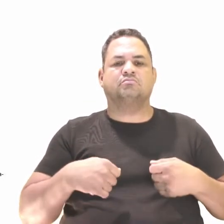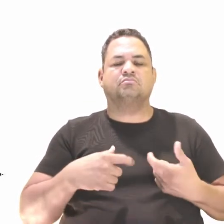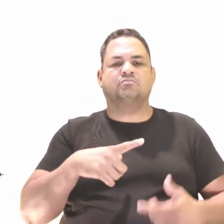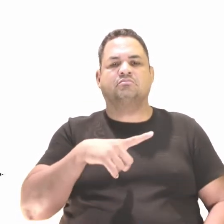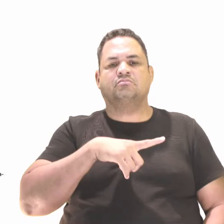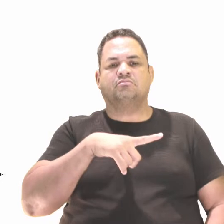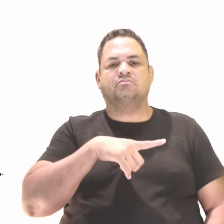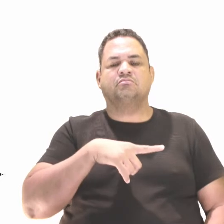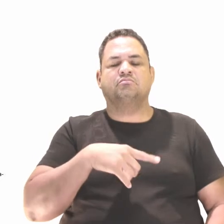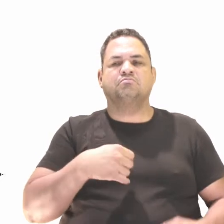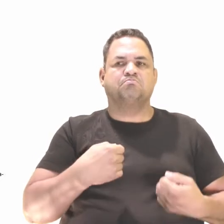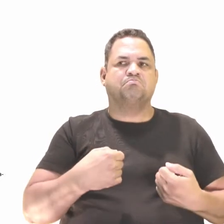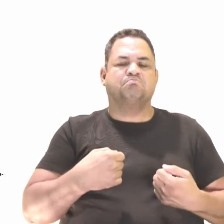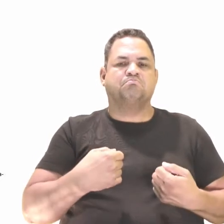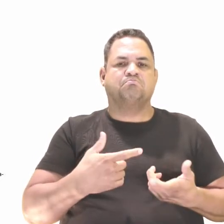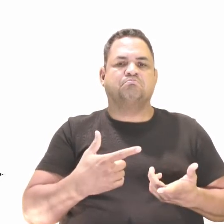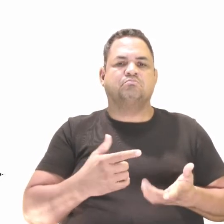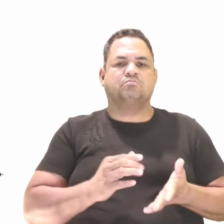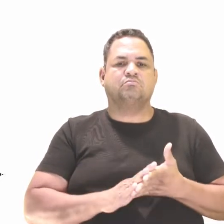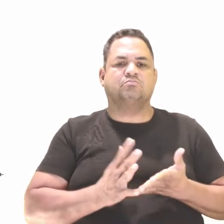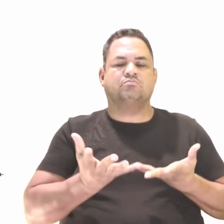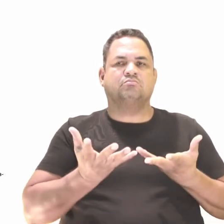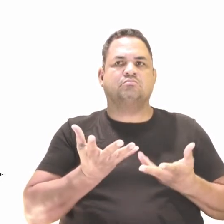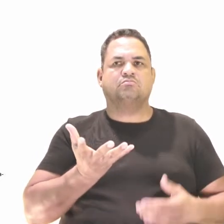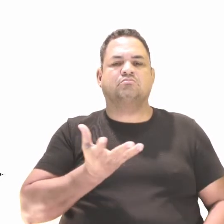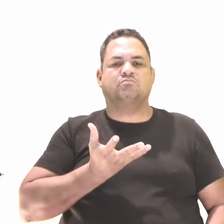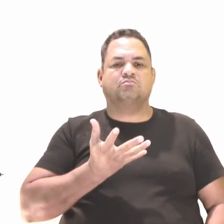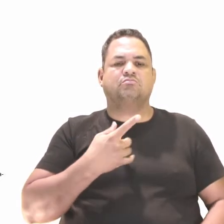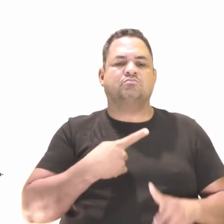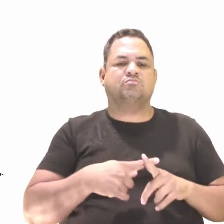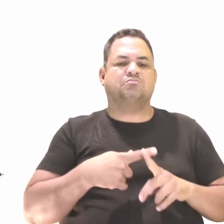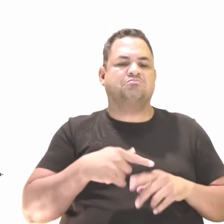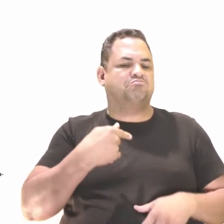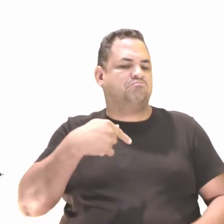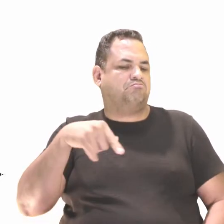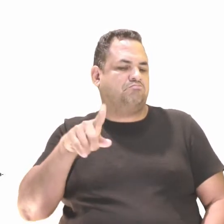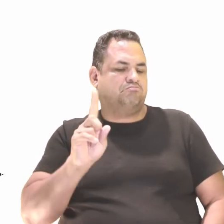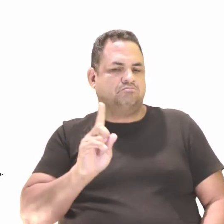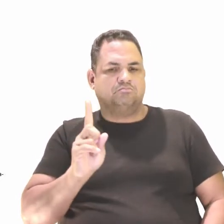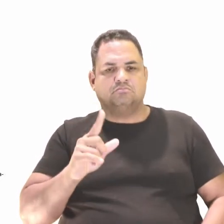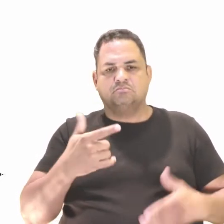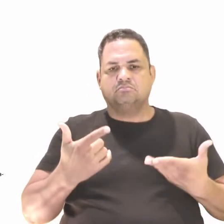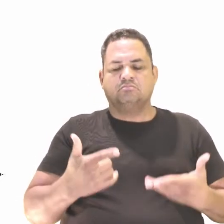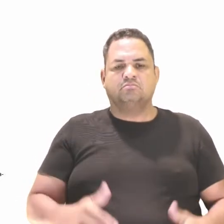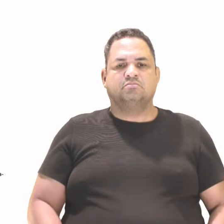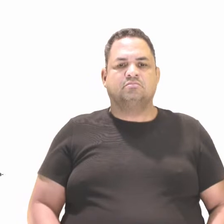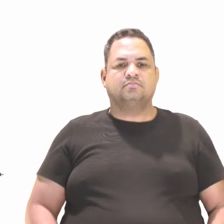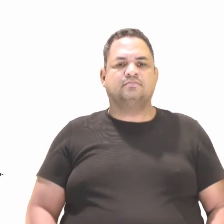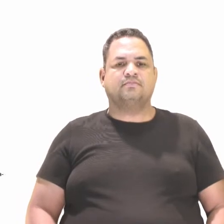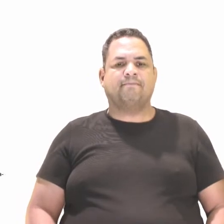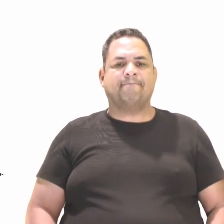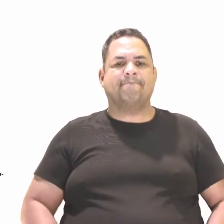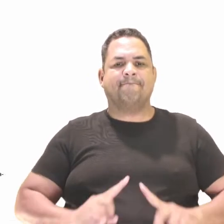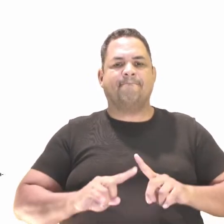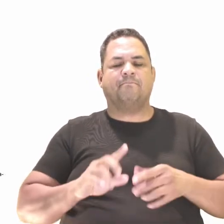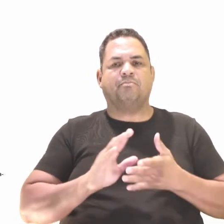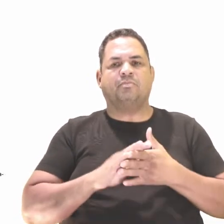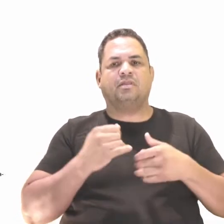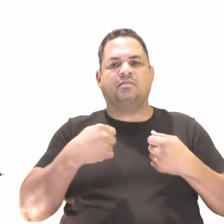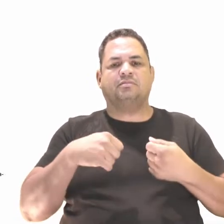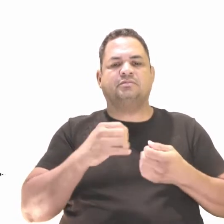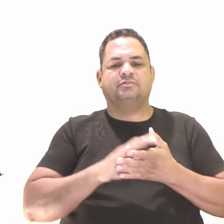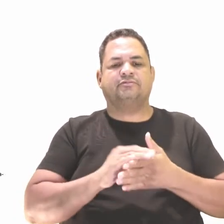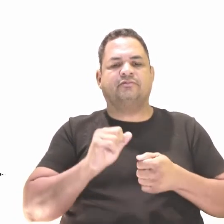Daí você fala a situação, né? Caso você queira dizer por que você não vai. But I have to do my homework, mas eu tenho que fazer meus